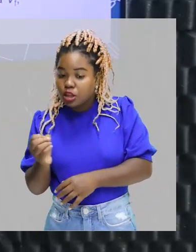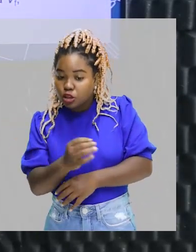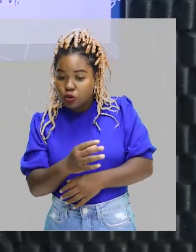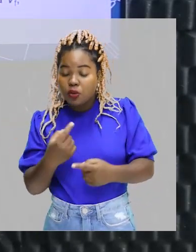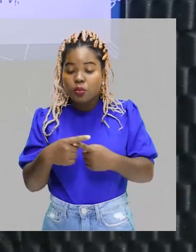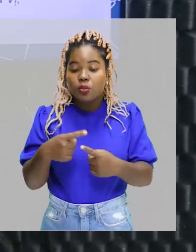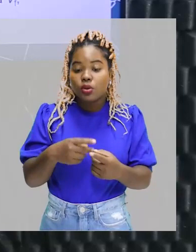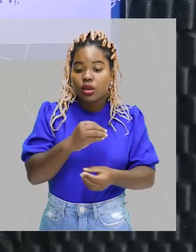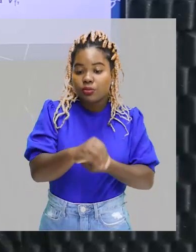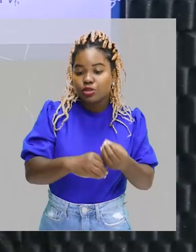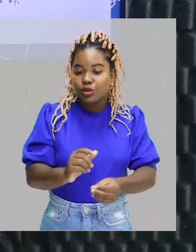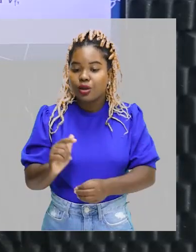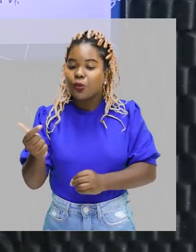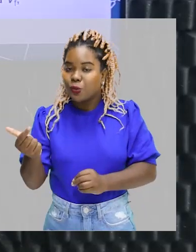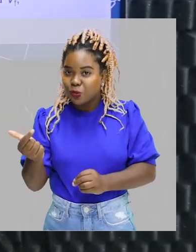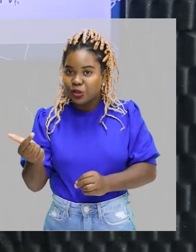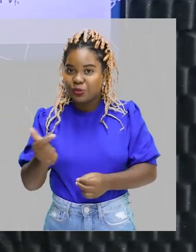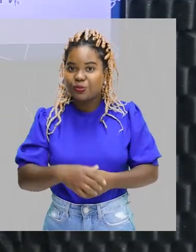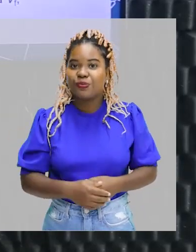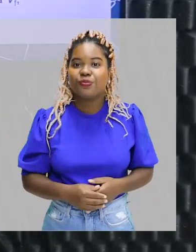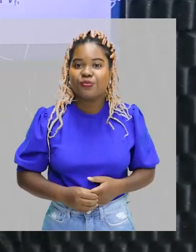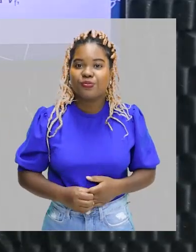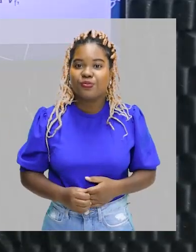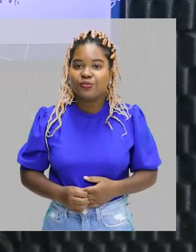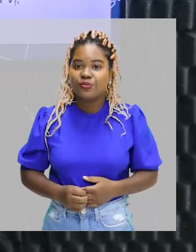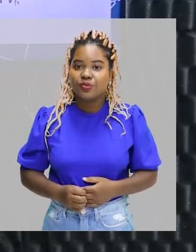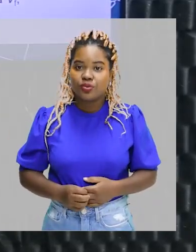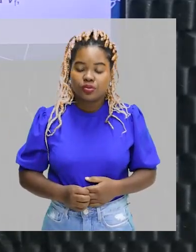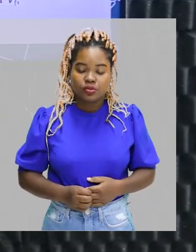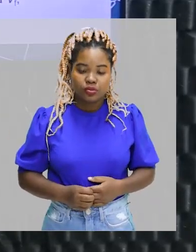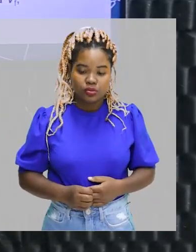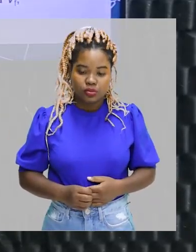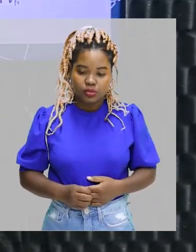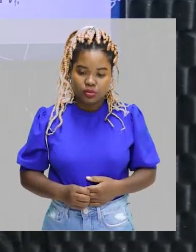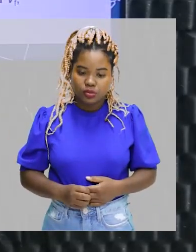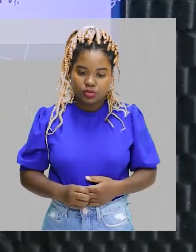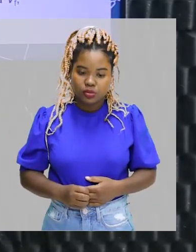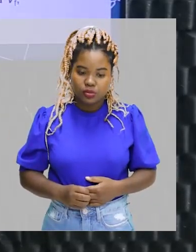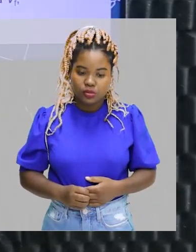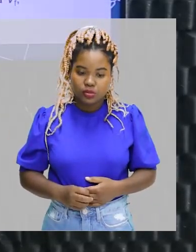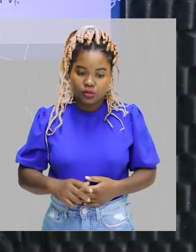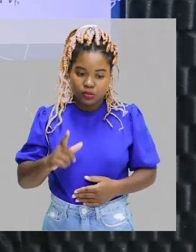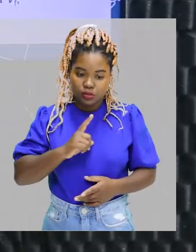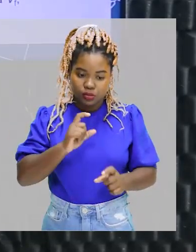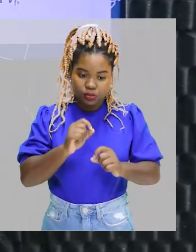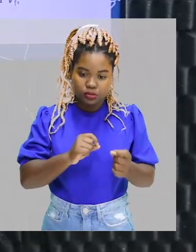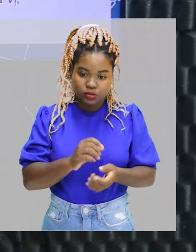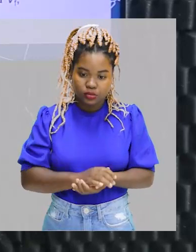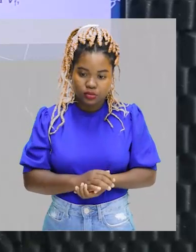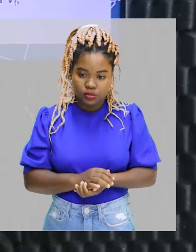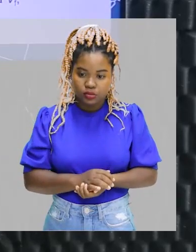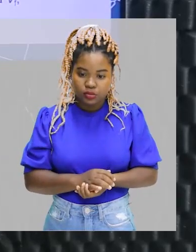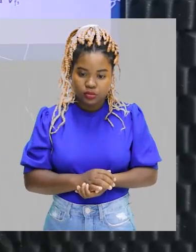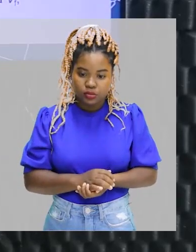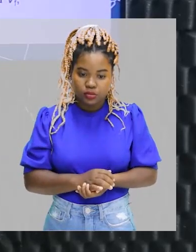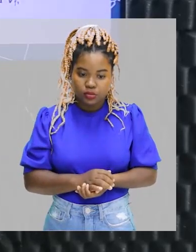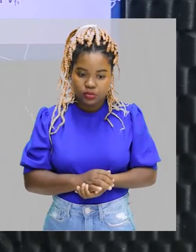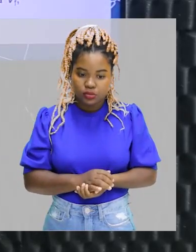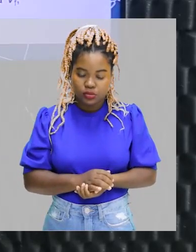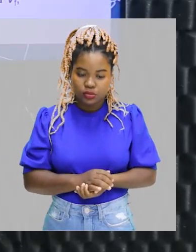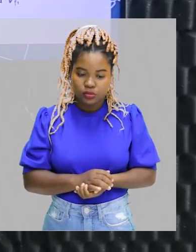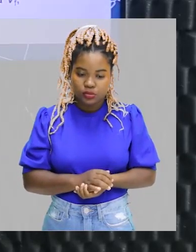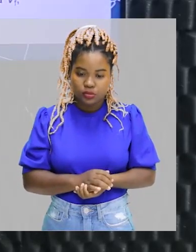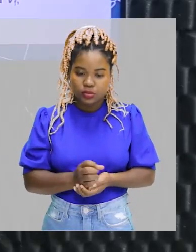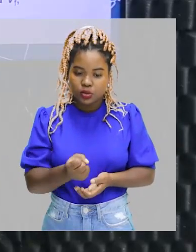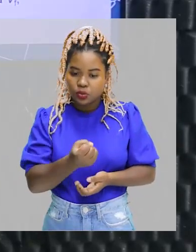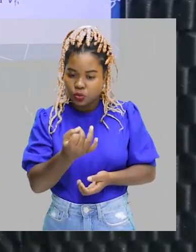A concentração final. Ok, turma? Então, nós vamos ter um aumento do volume de VI